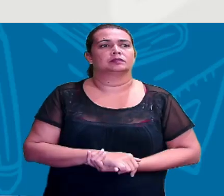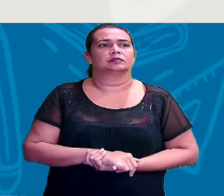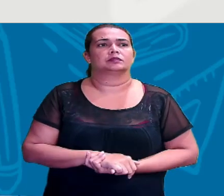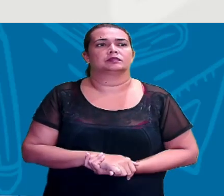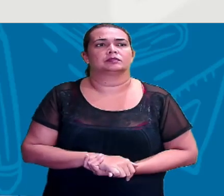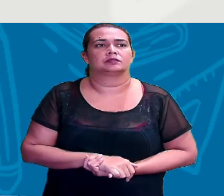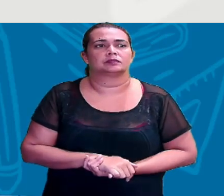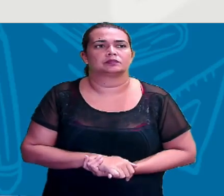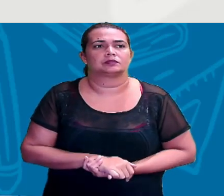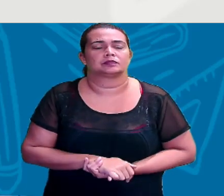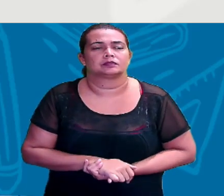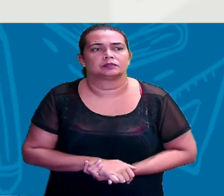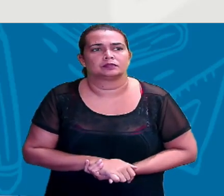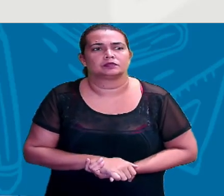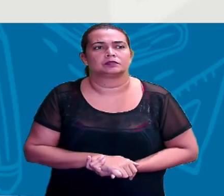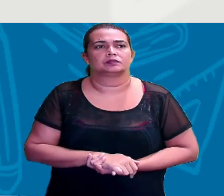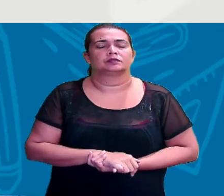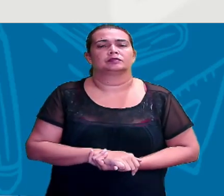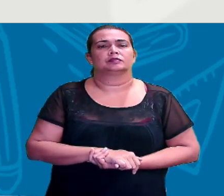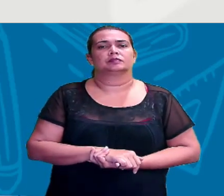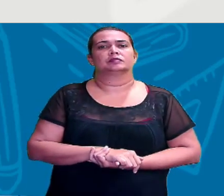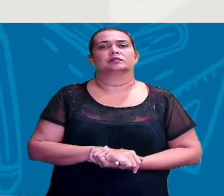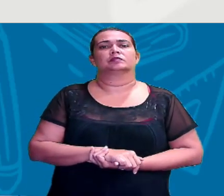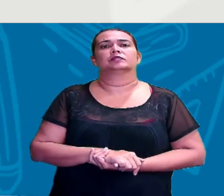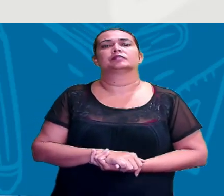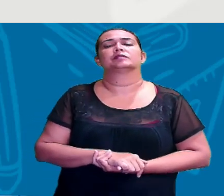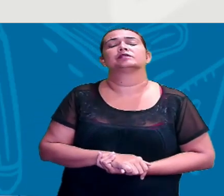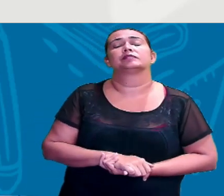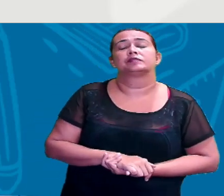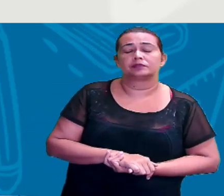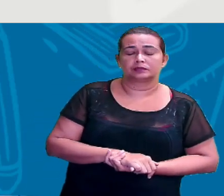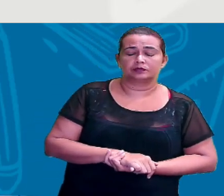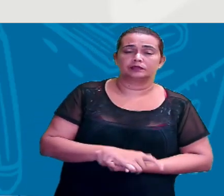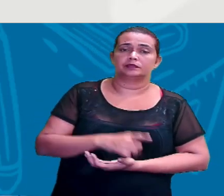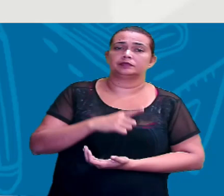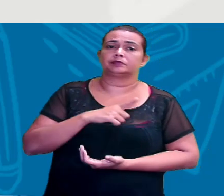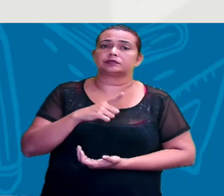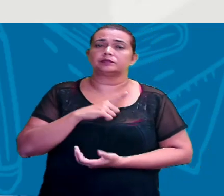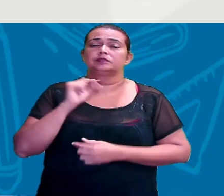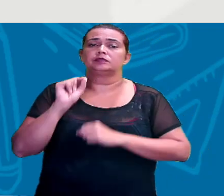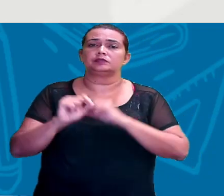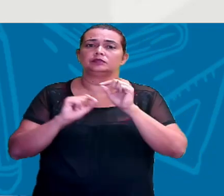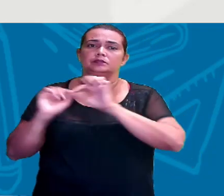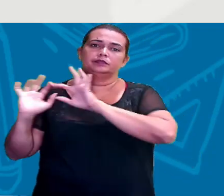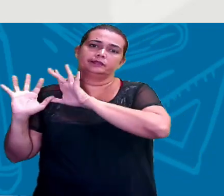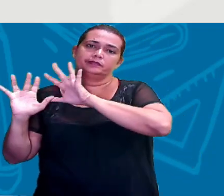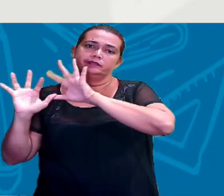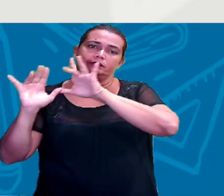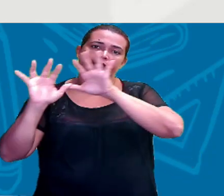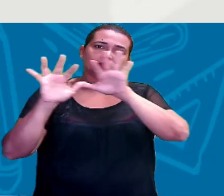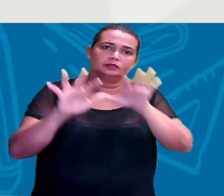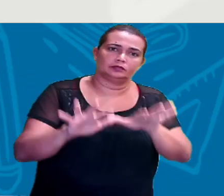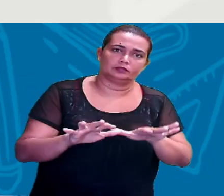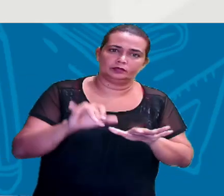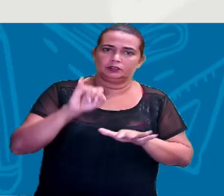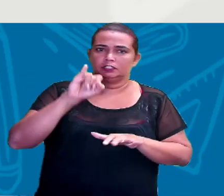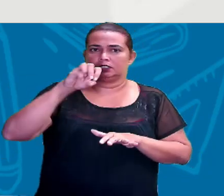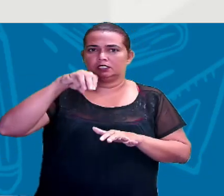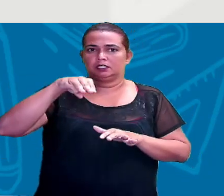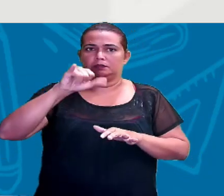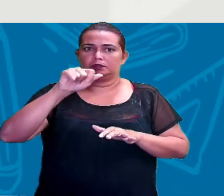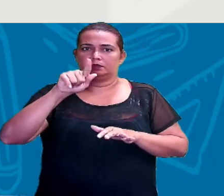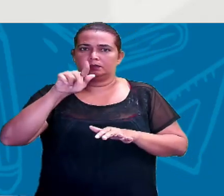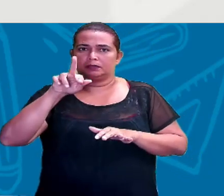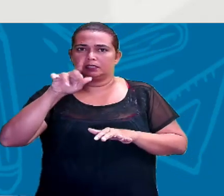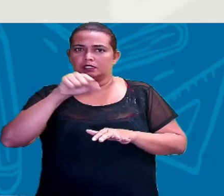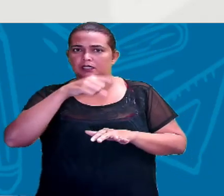vamos seguindo adiante. E as migrações, né? Nós falamos sobre as migrações, vamos falar sobre migrações na América Latina. Então nós falamos,